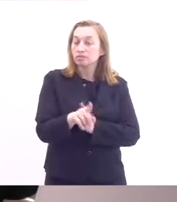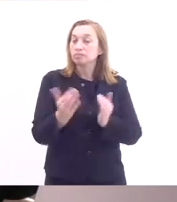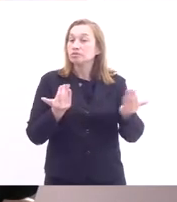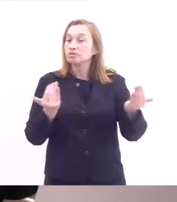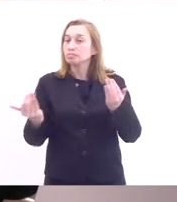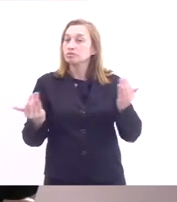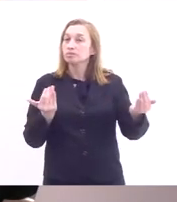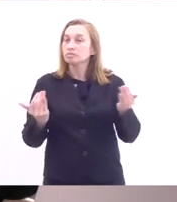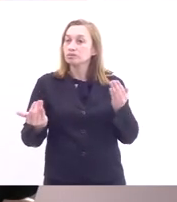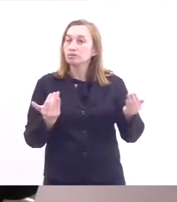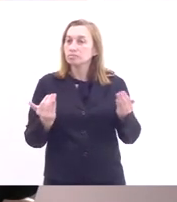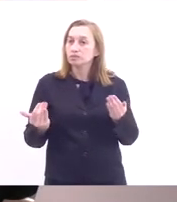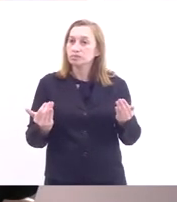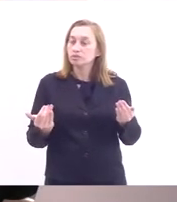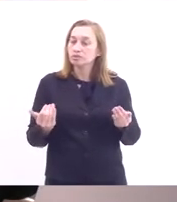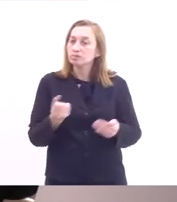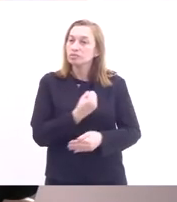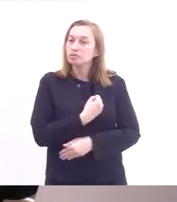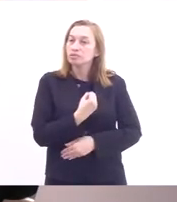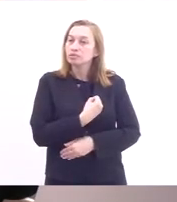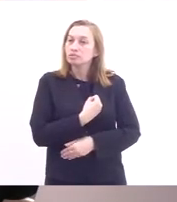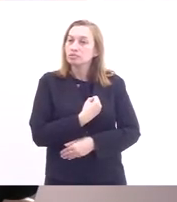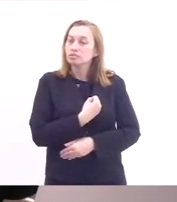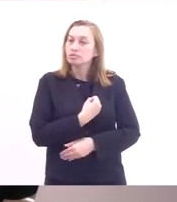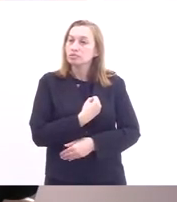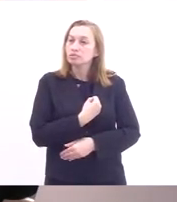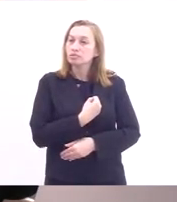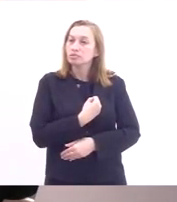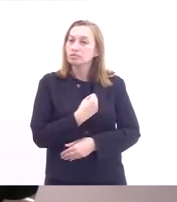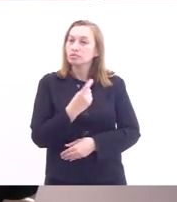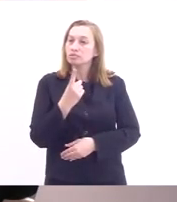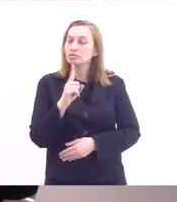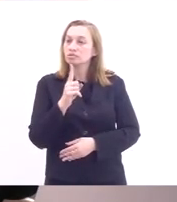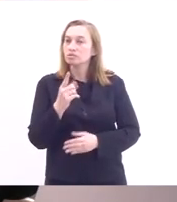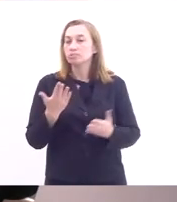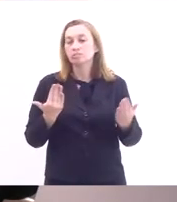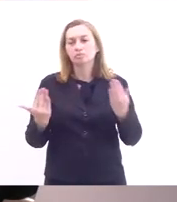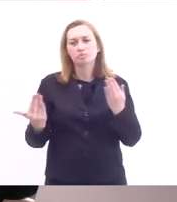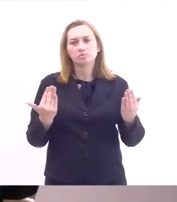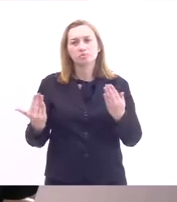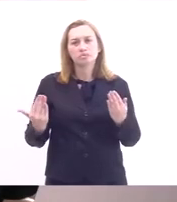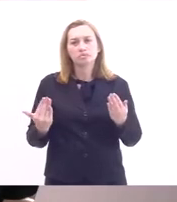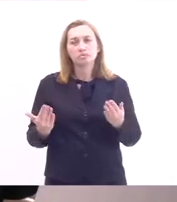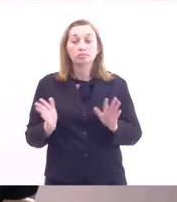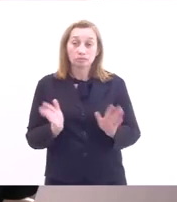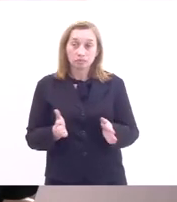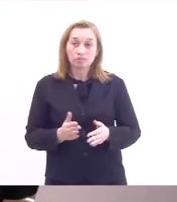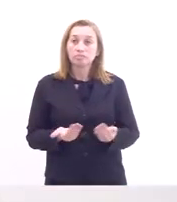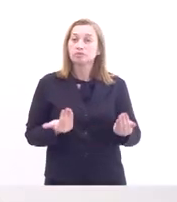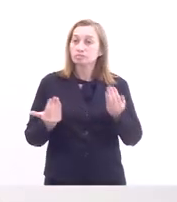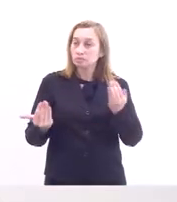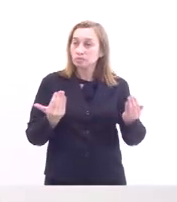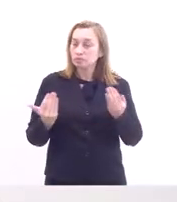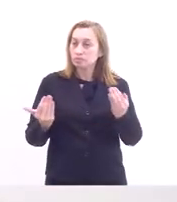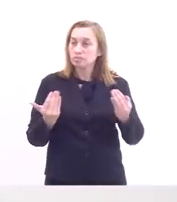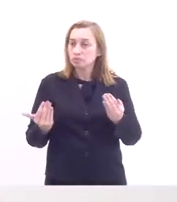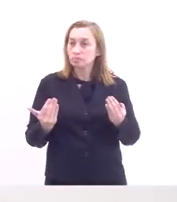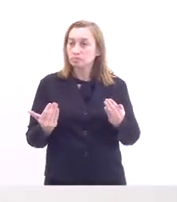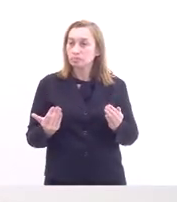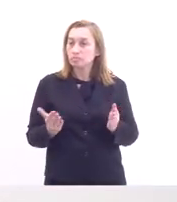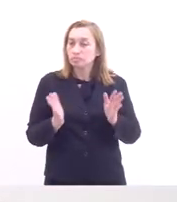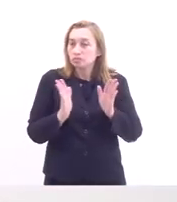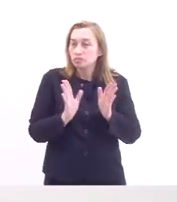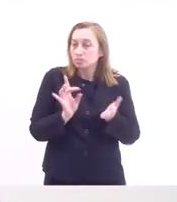comparando números que, em tese, não deveriam ser comparados. A gente está comparando com o estoque